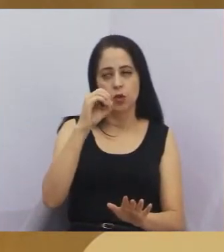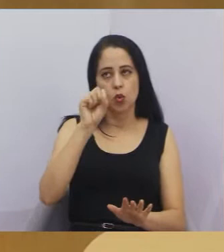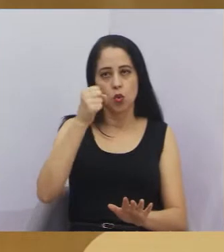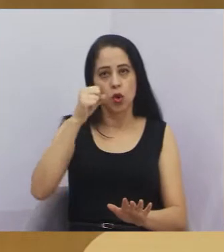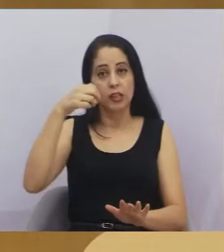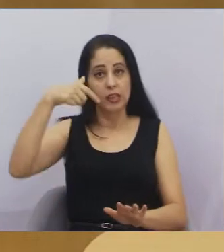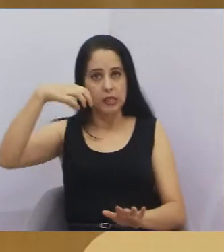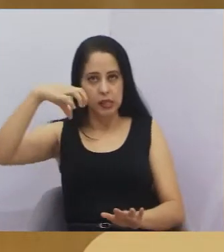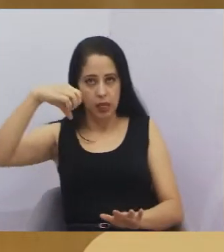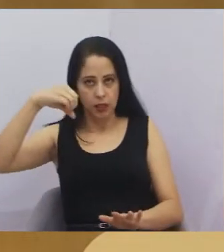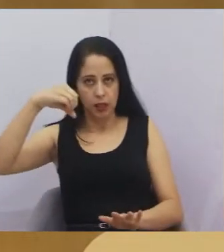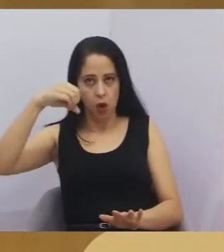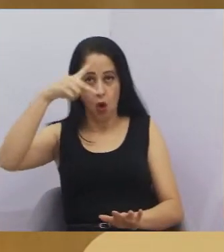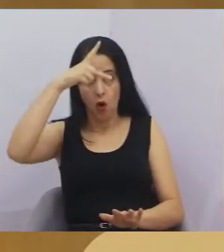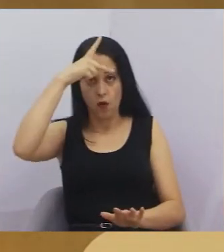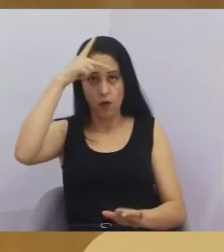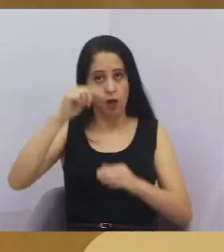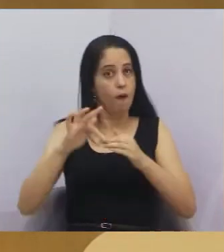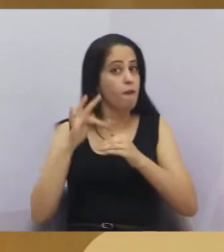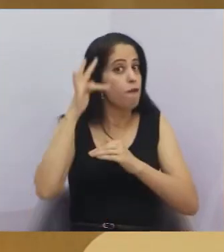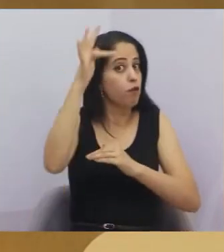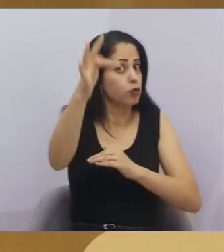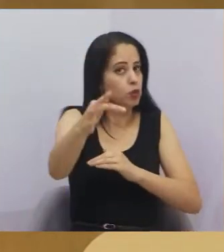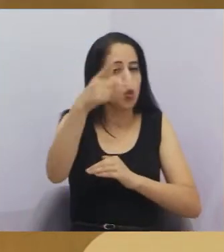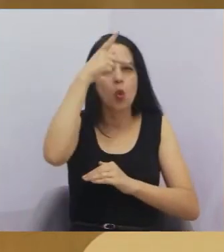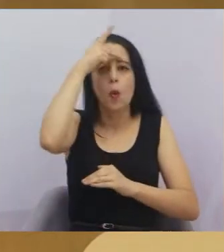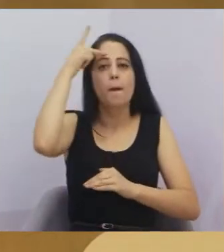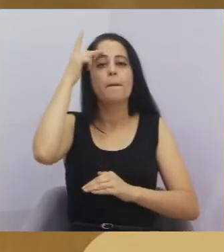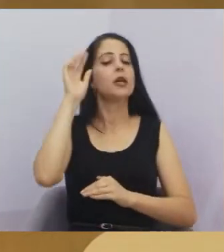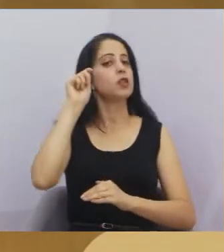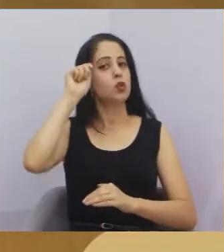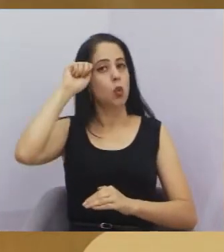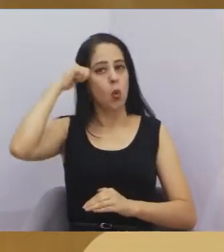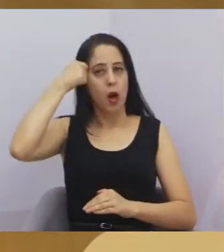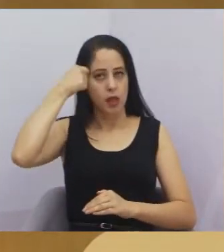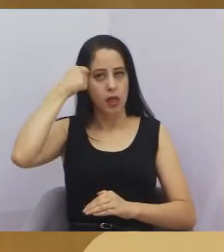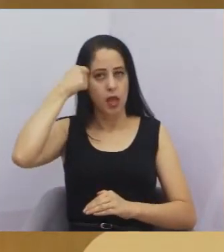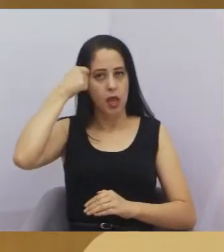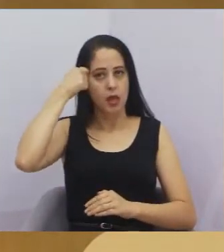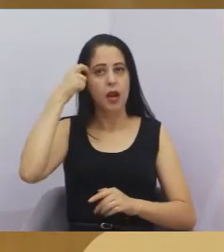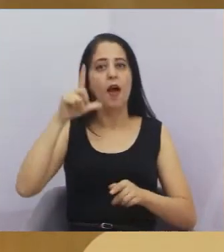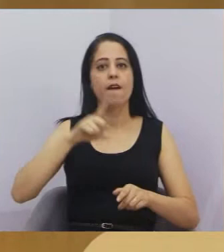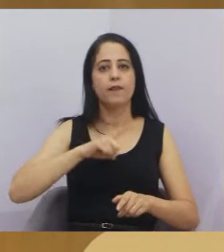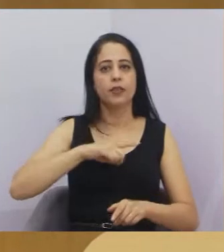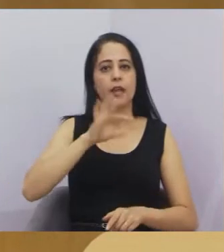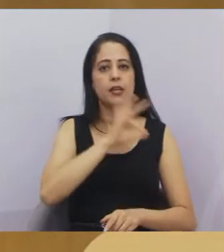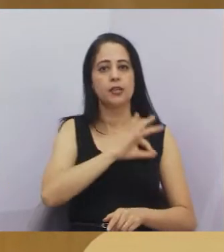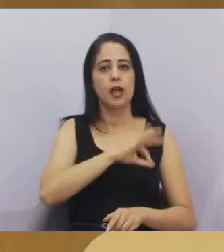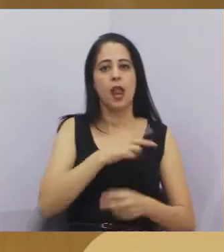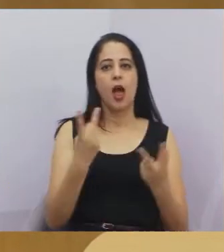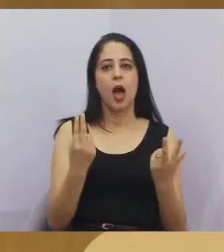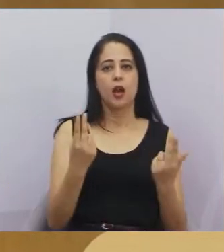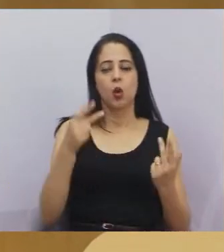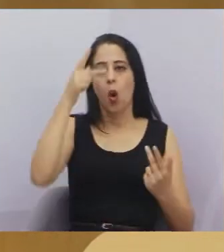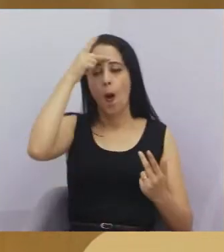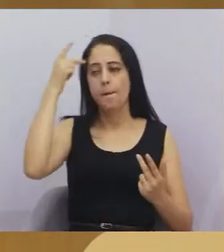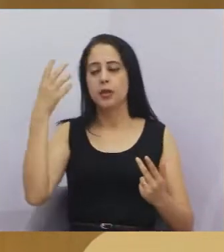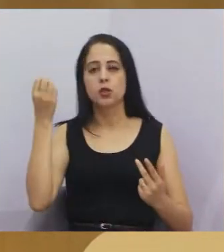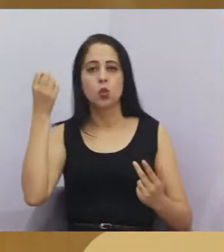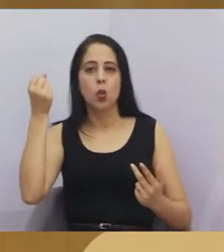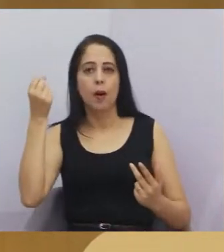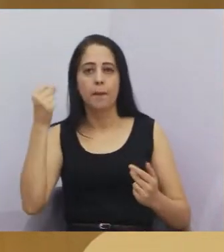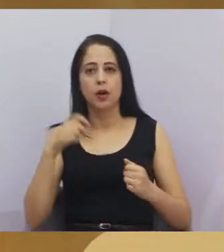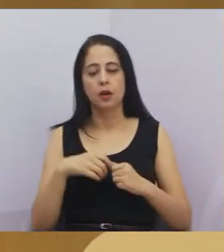2089 os negros poderão se igualar à renda dos brancos. Está aqui dizendo